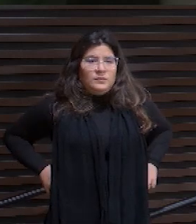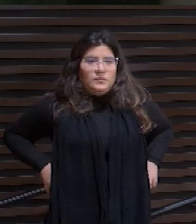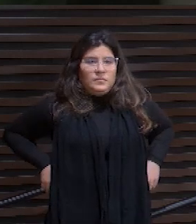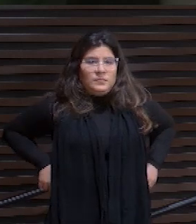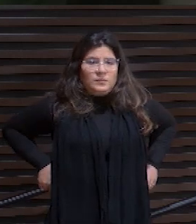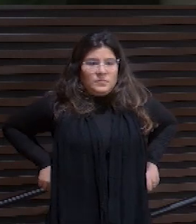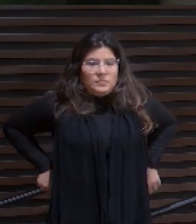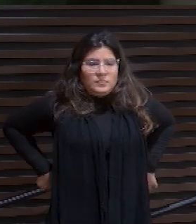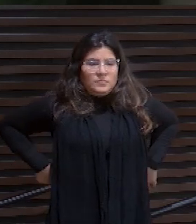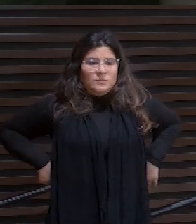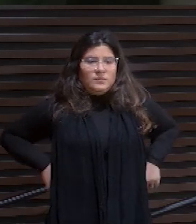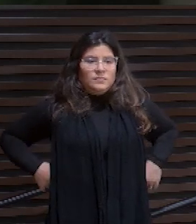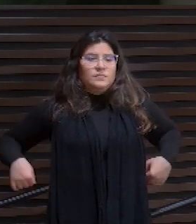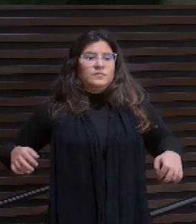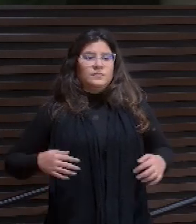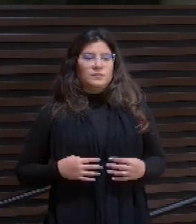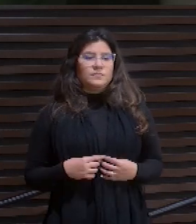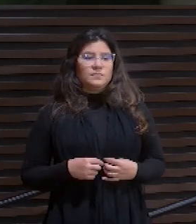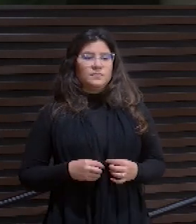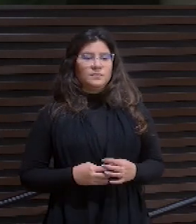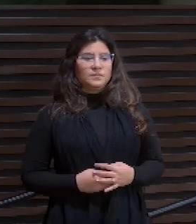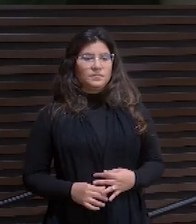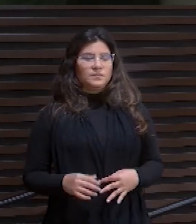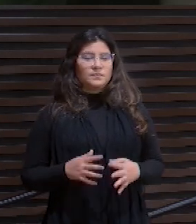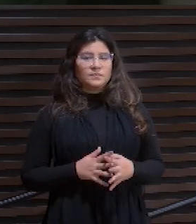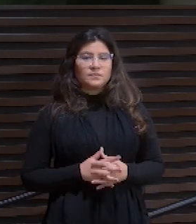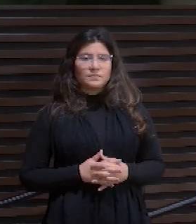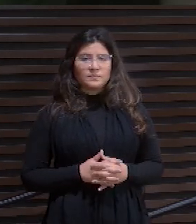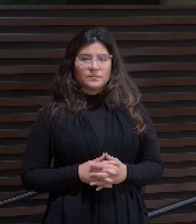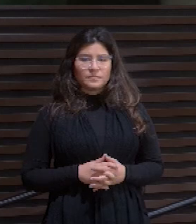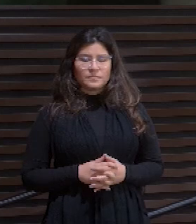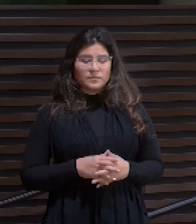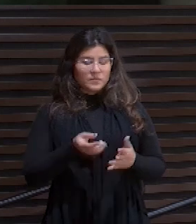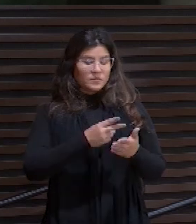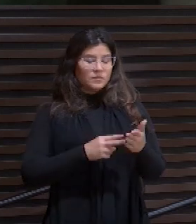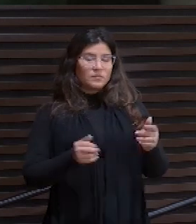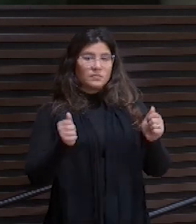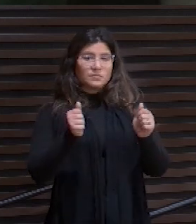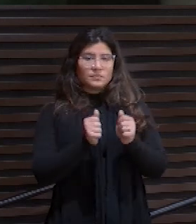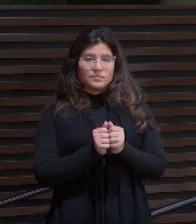versículos 29 e 30. Vamos ler juntos?